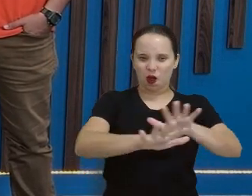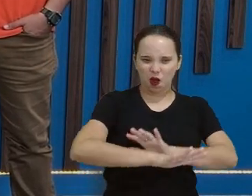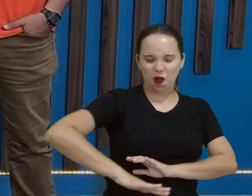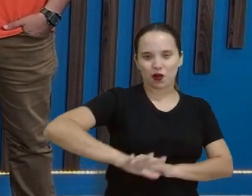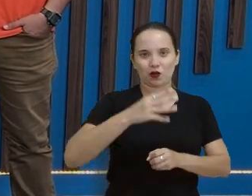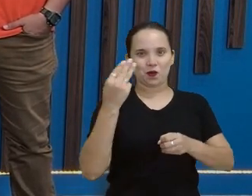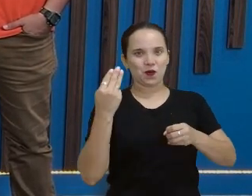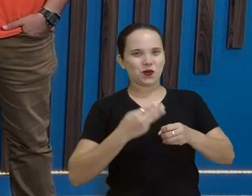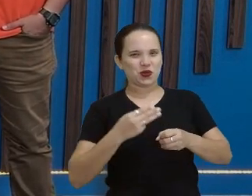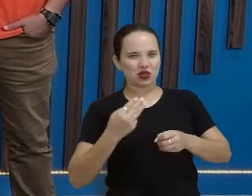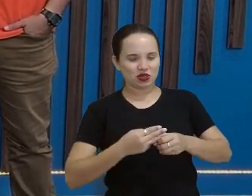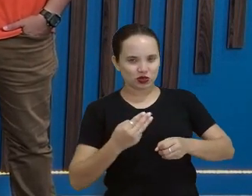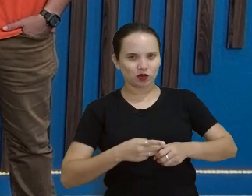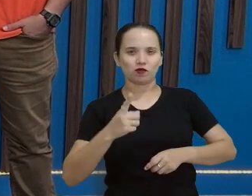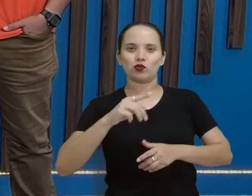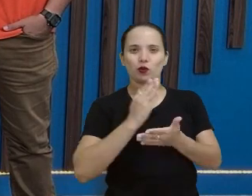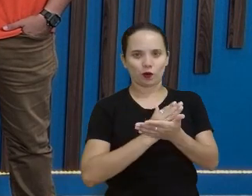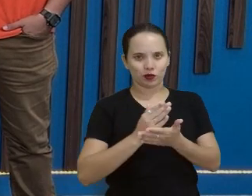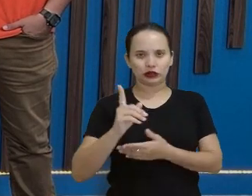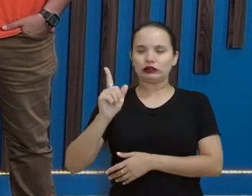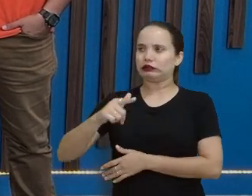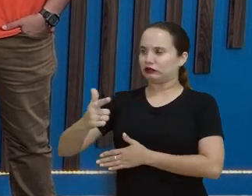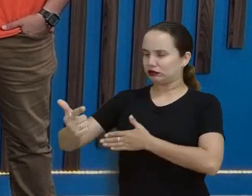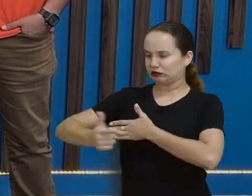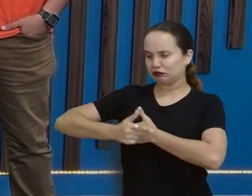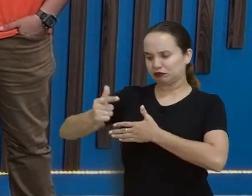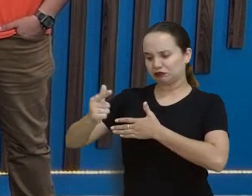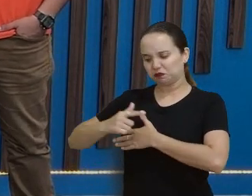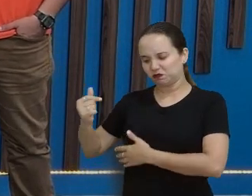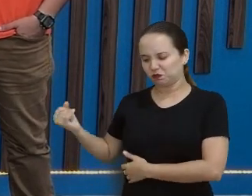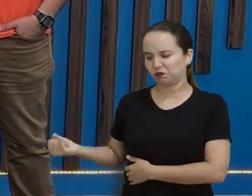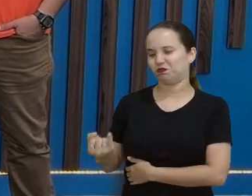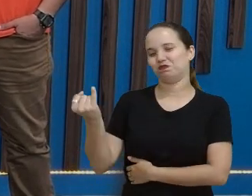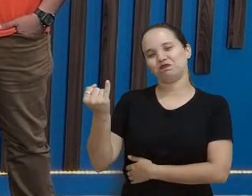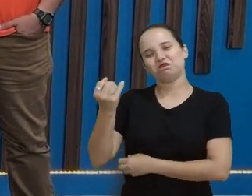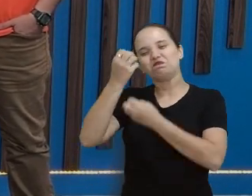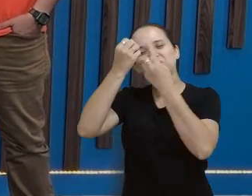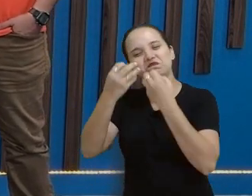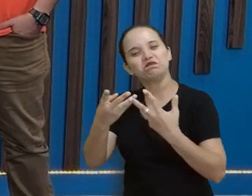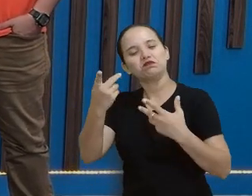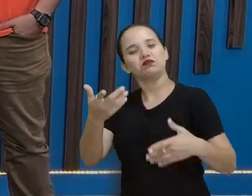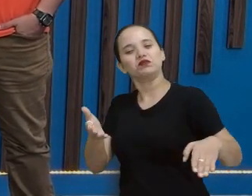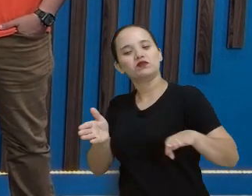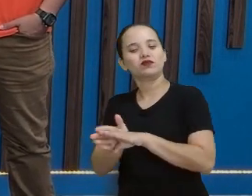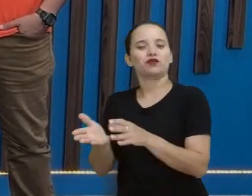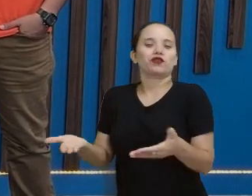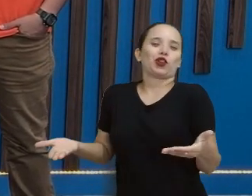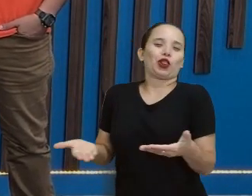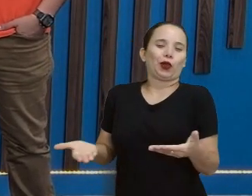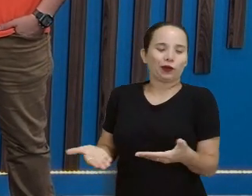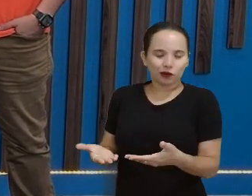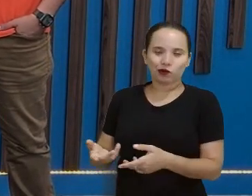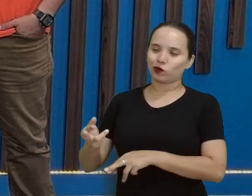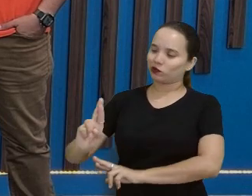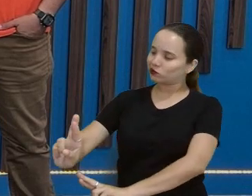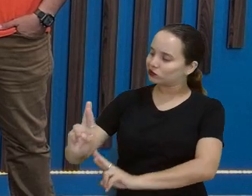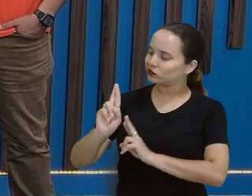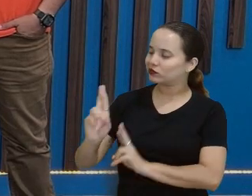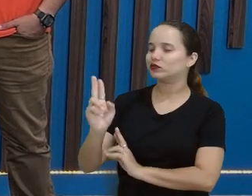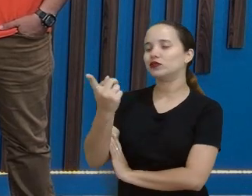pioneiras. fundamental, né, no ano. Que bom que vocês estão aqui com a gente. Chegaram até aqui, espero, né, com certeza que